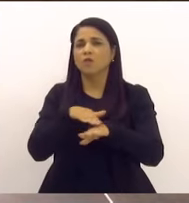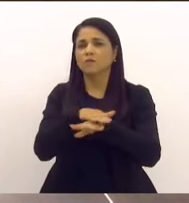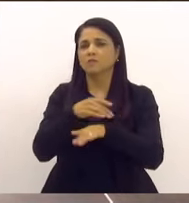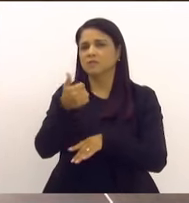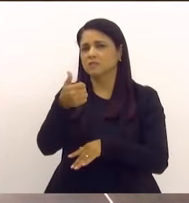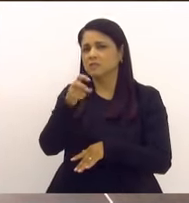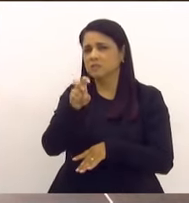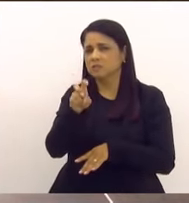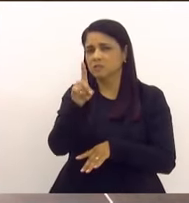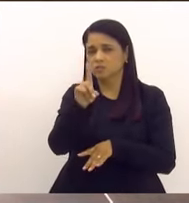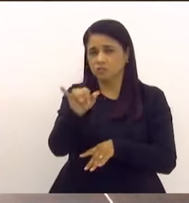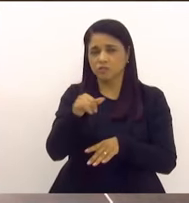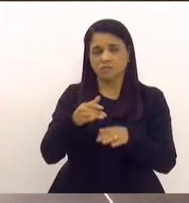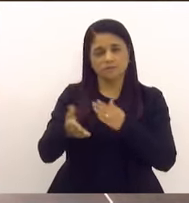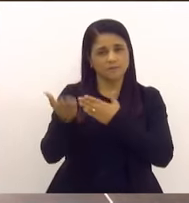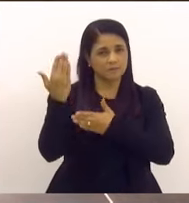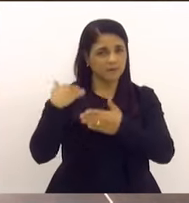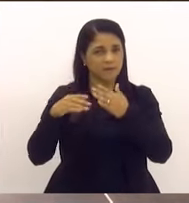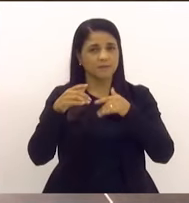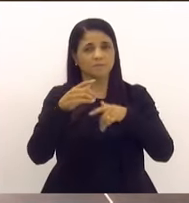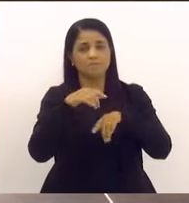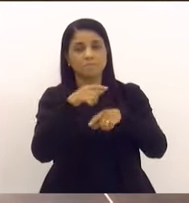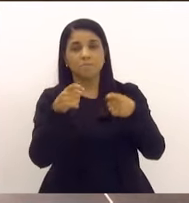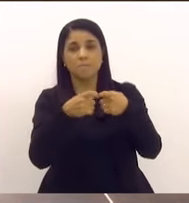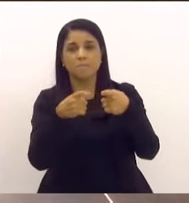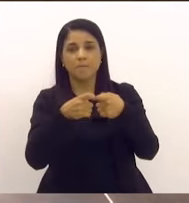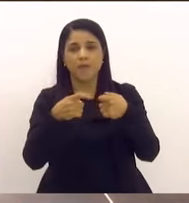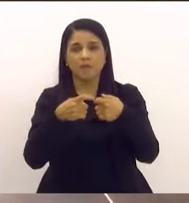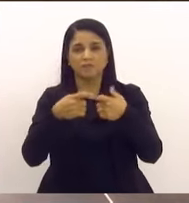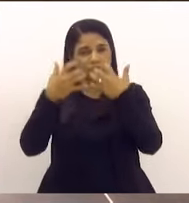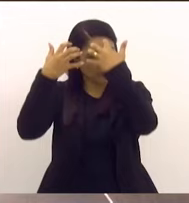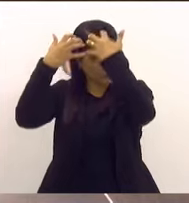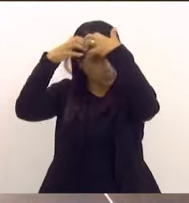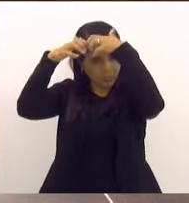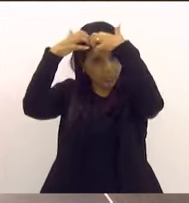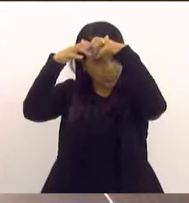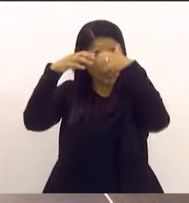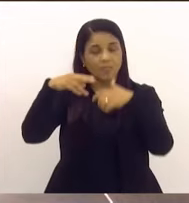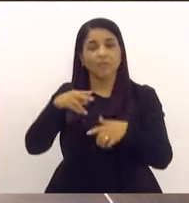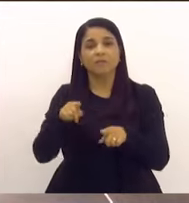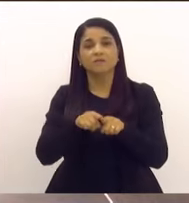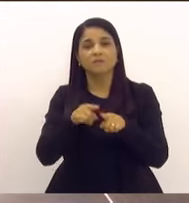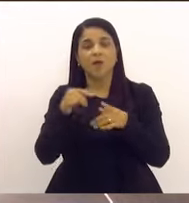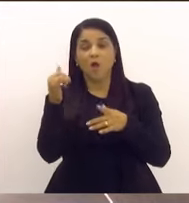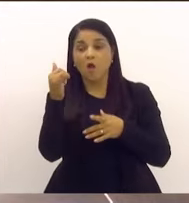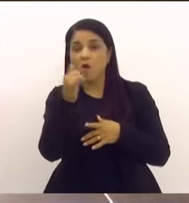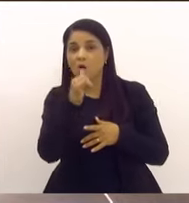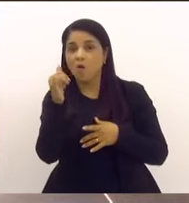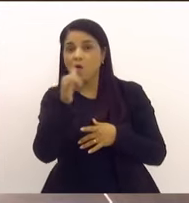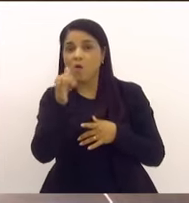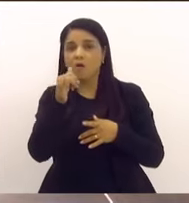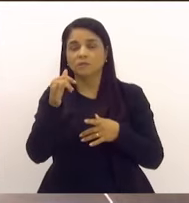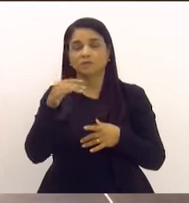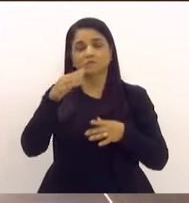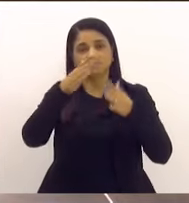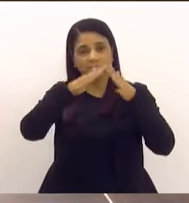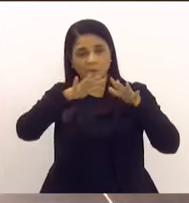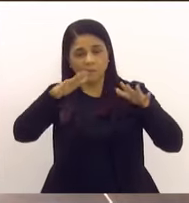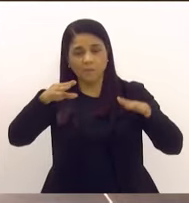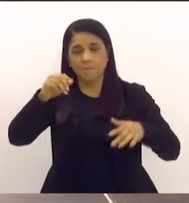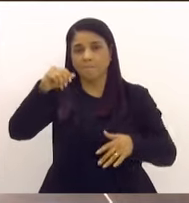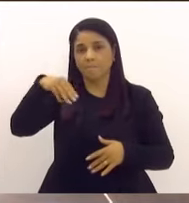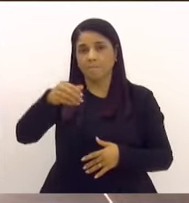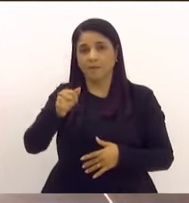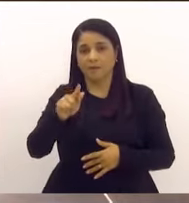médico neurologista e ele falava sobre a exposição das ondas eletromagnéticas